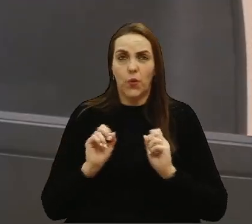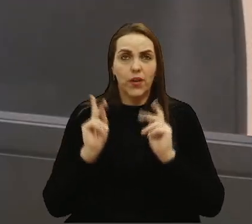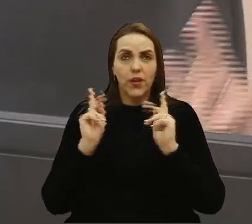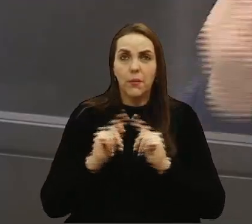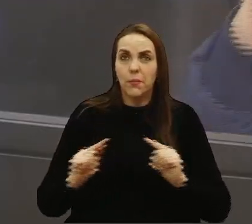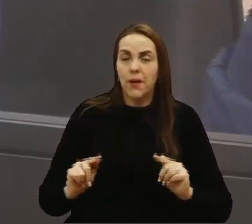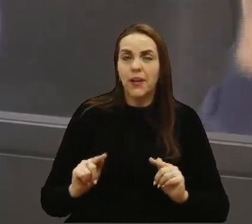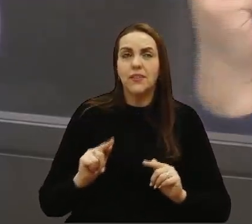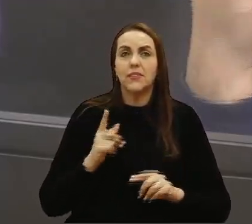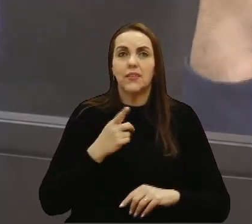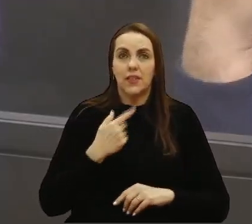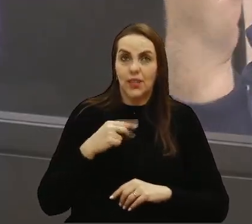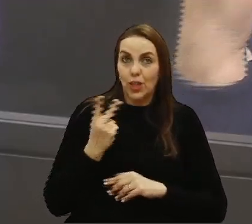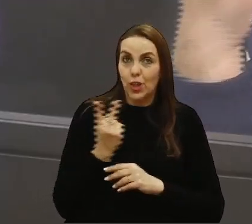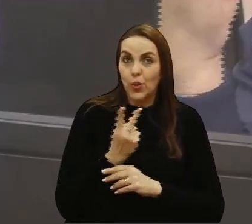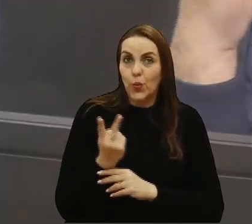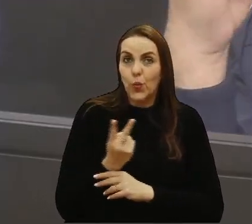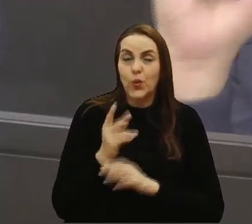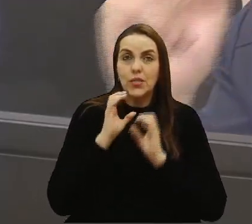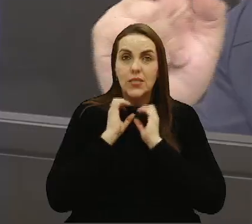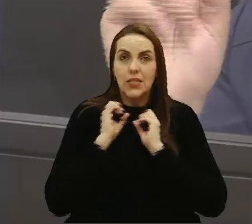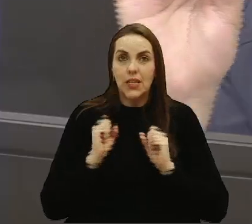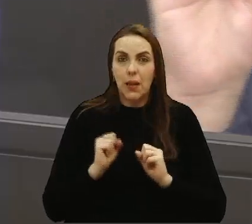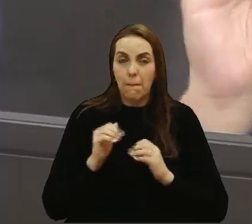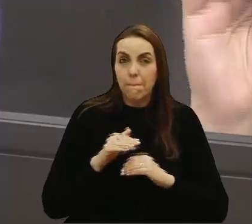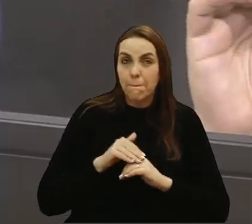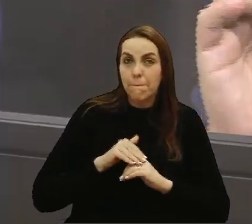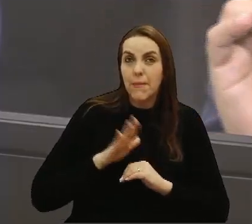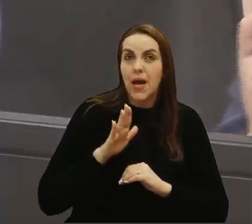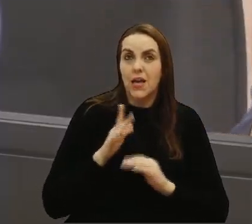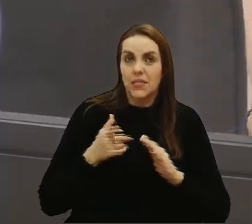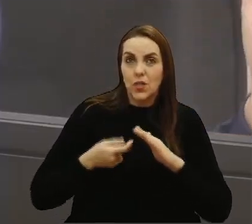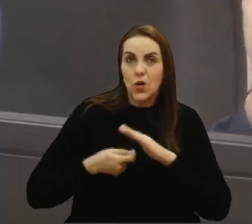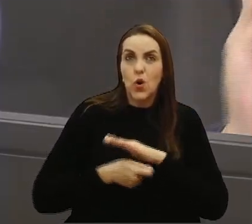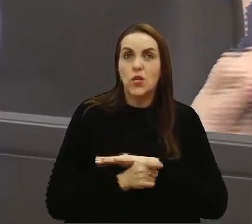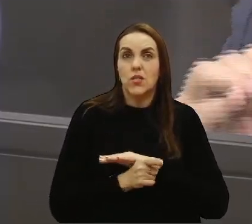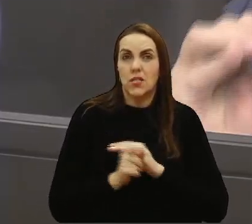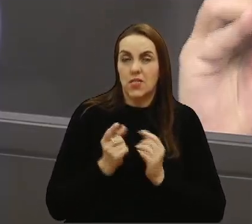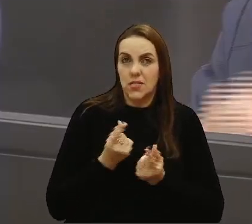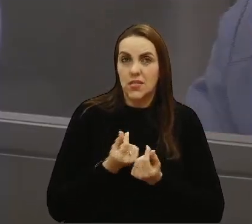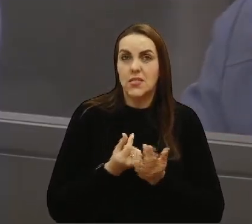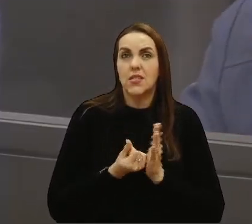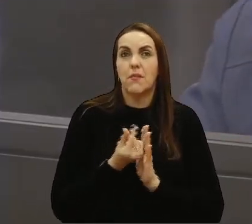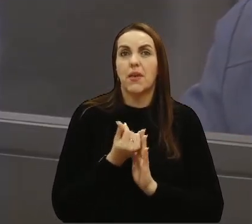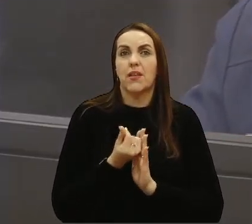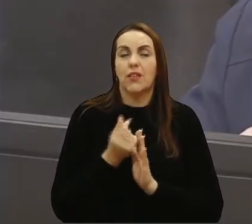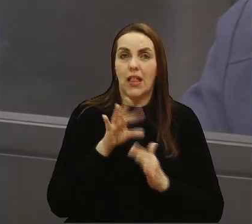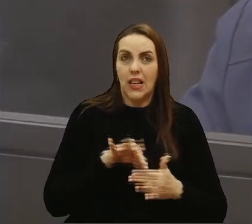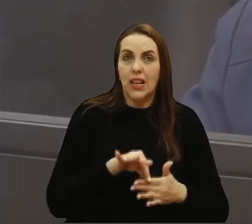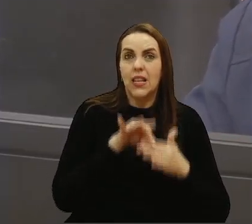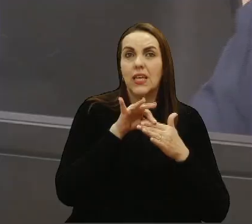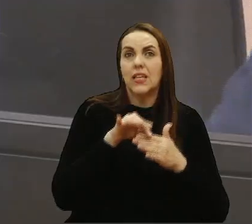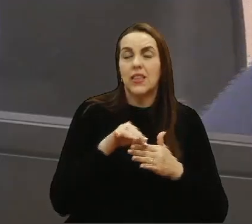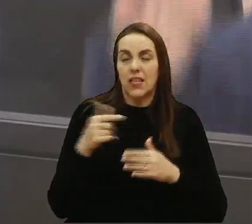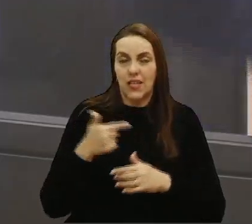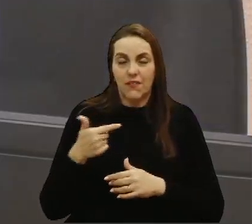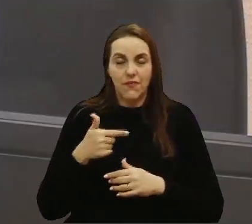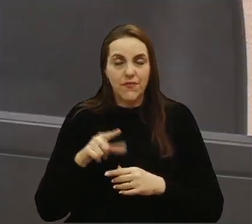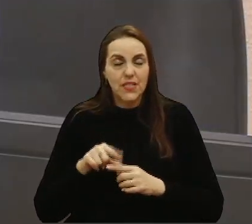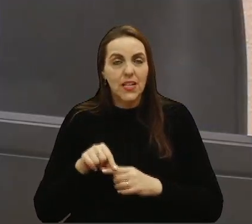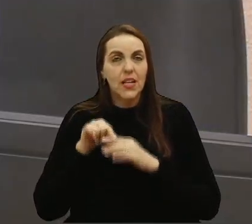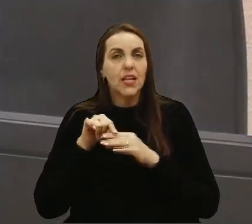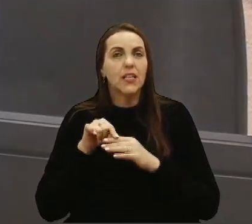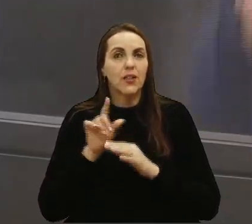Agora, das duas secretarias que têm os maiores orçamentos, líder e vice-líder do governo, há